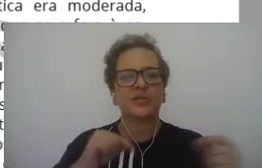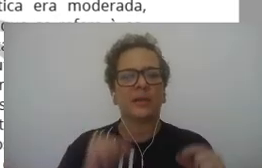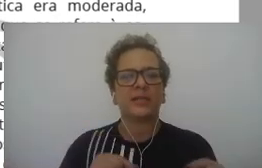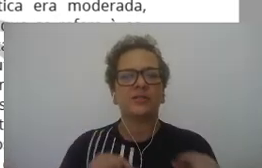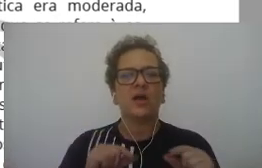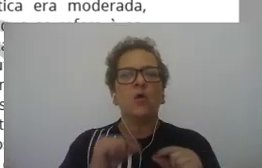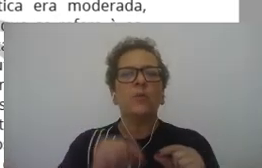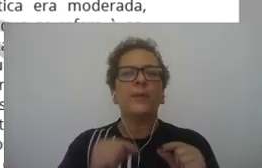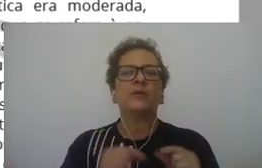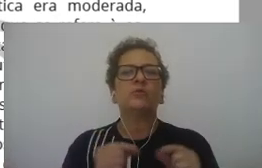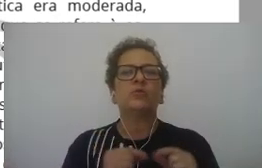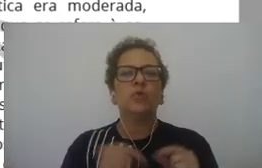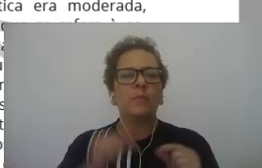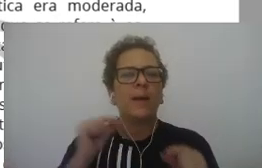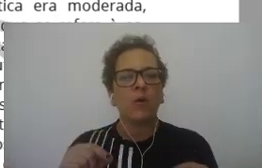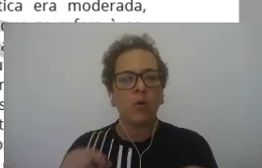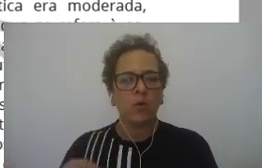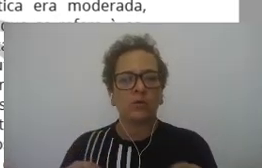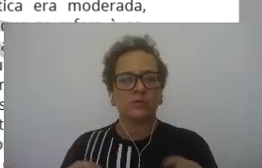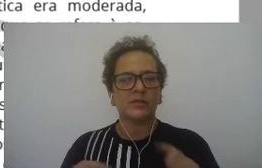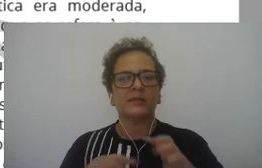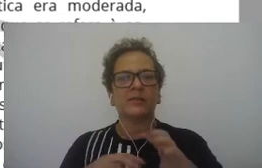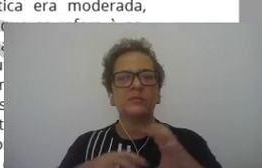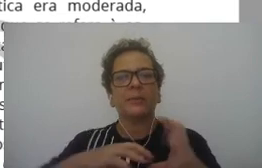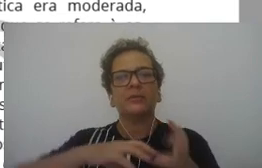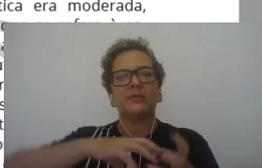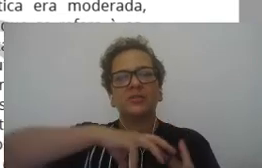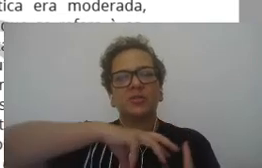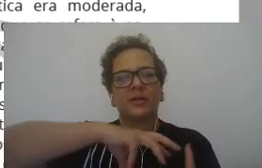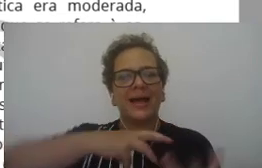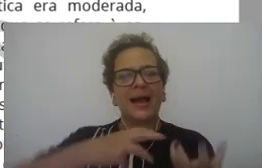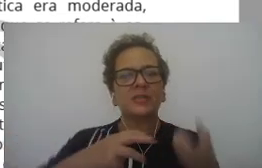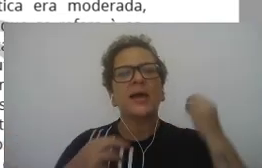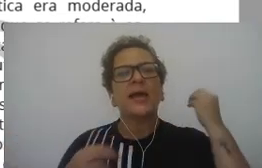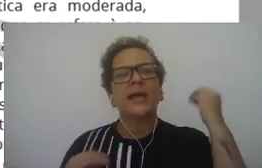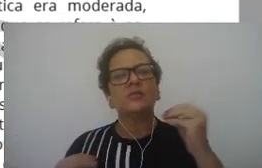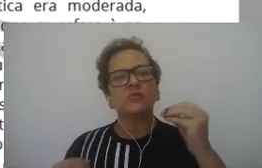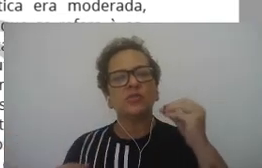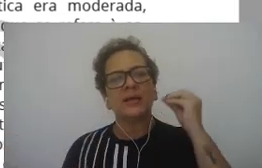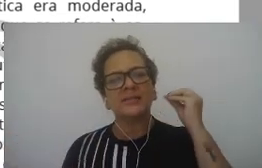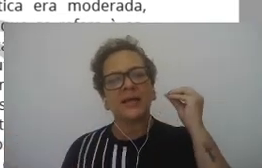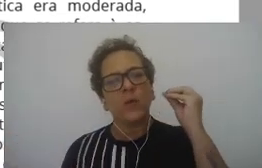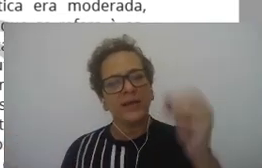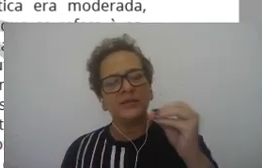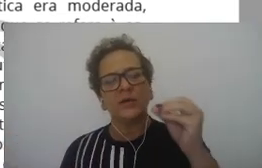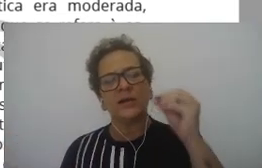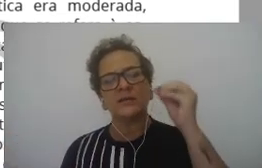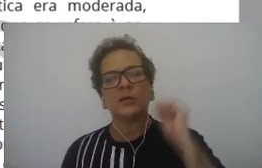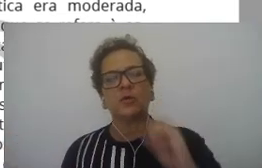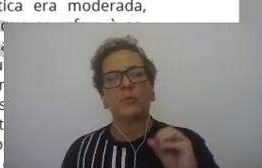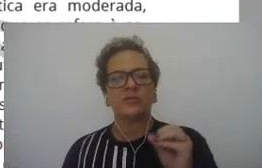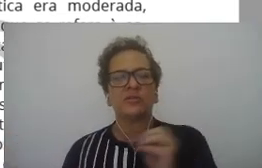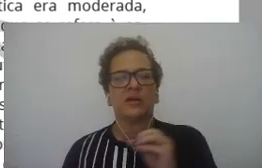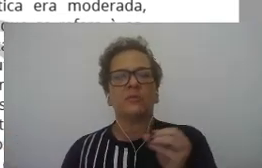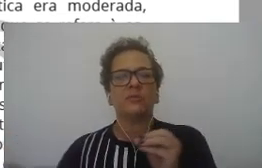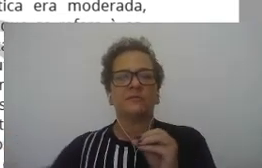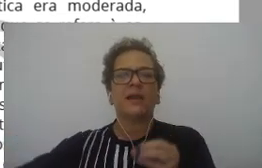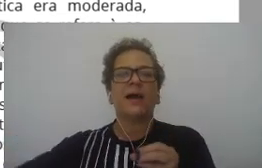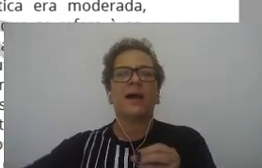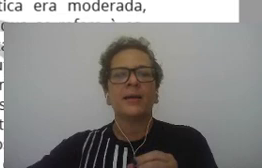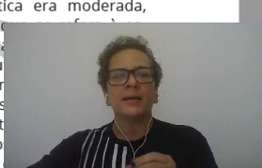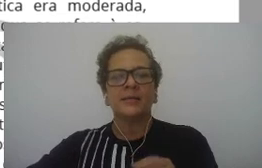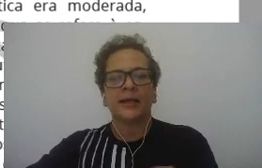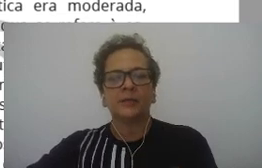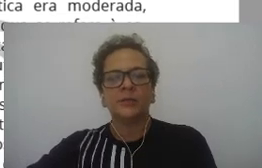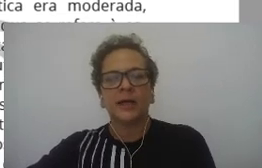marcaram politicamente o período do e consegue desse momento da história da arte ele surgiu na sequência do renascimento como a gente